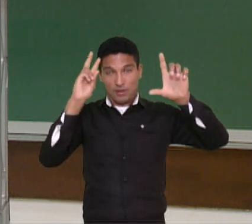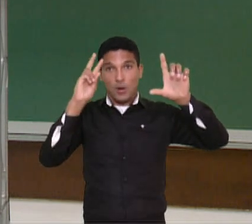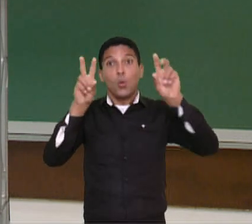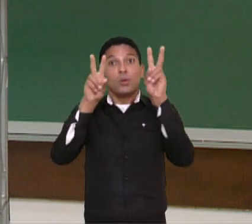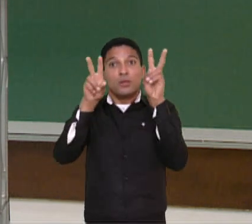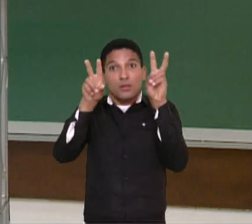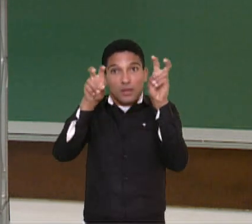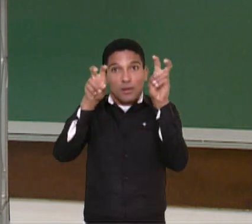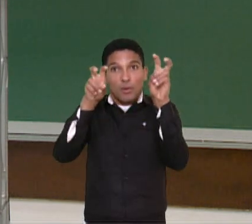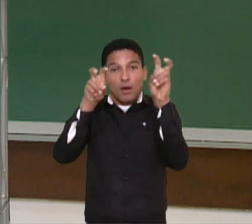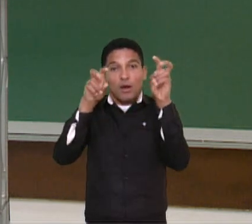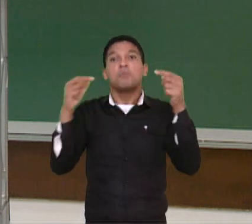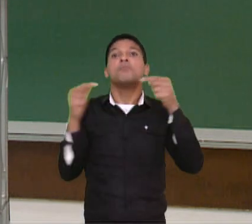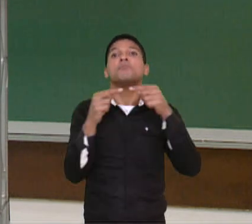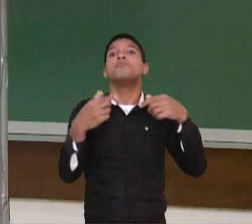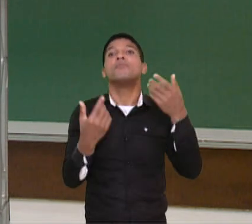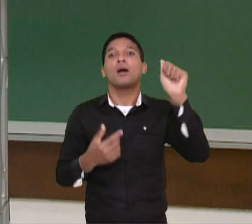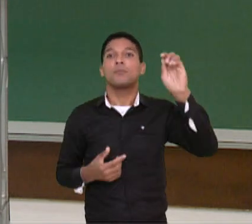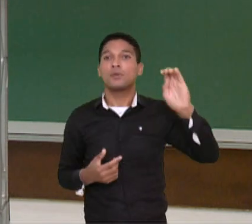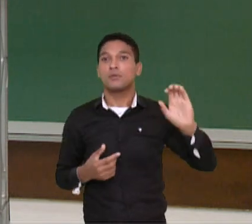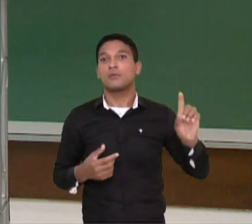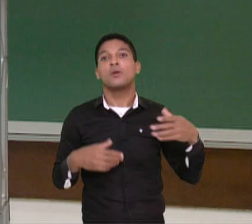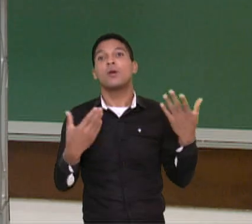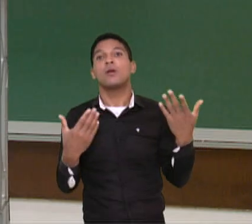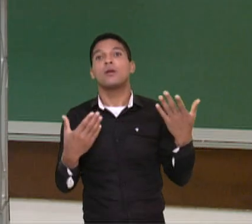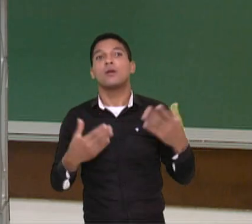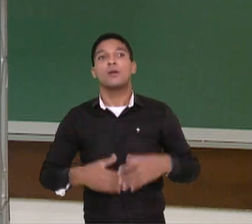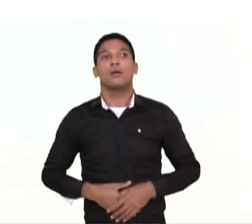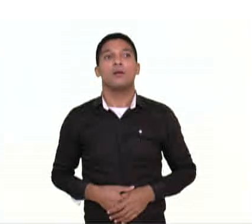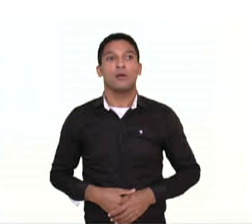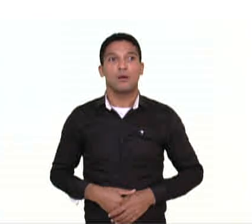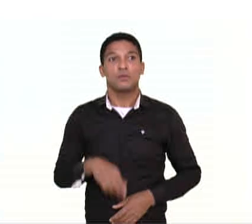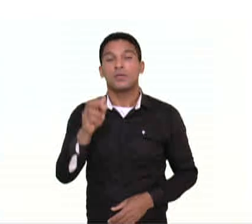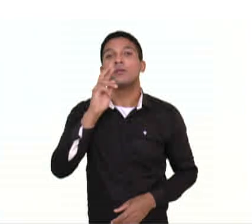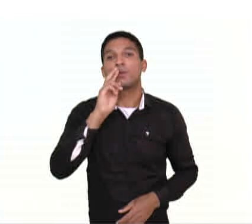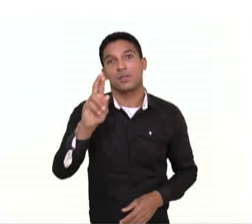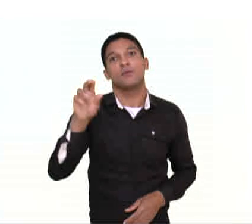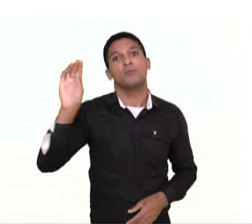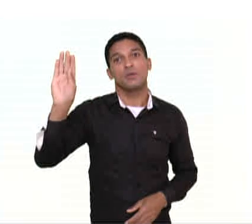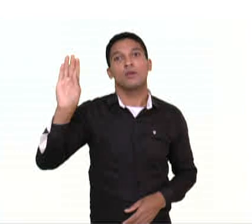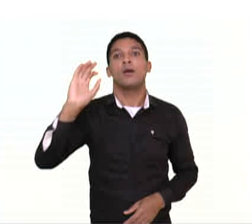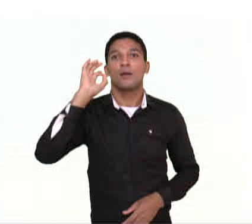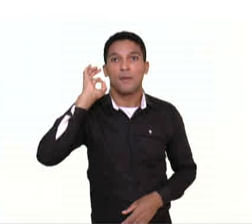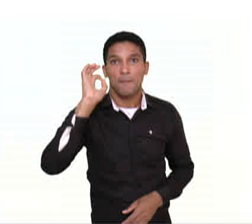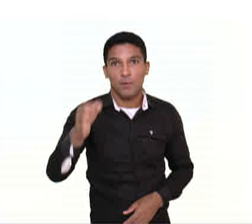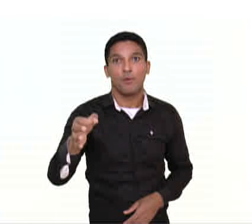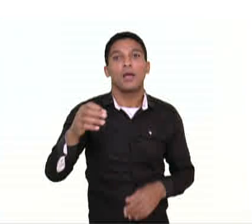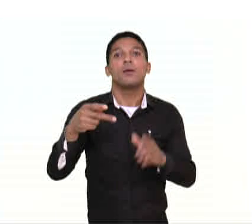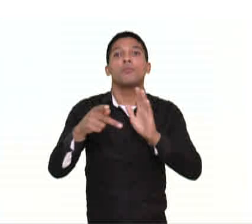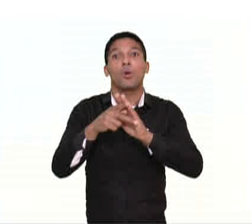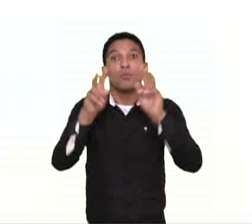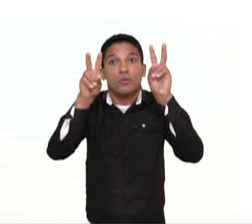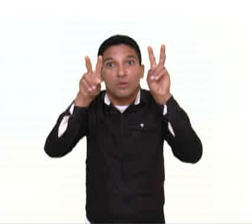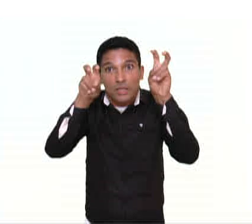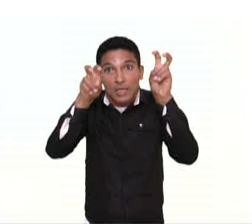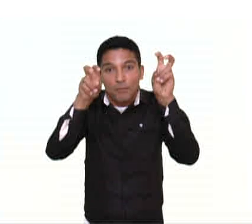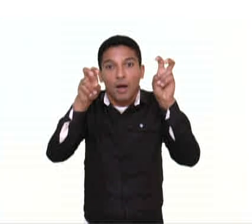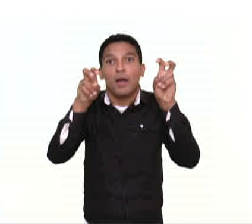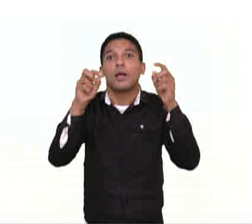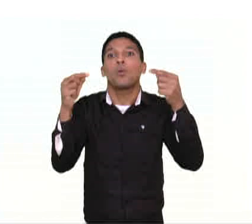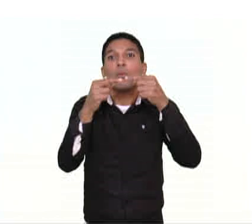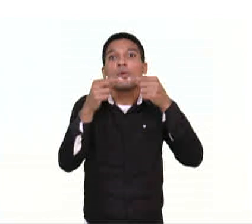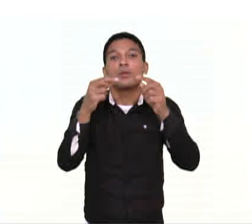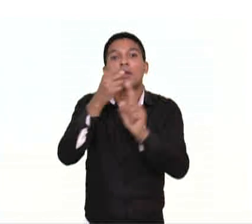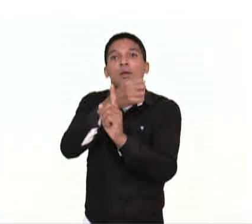opções: político, social, histórico ou econômico. Quem respondeu a letra B é social, pois questões